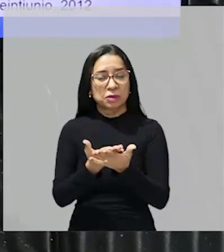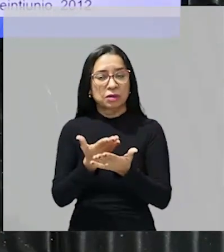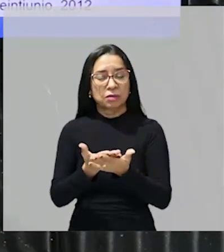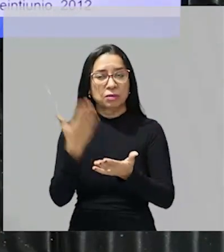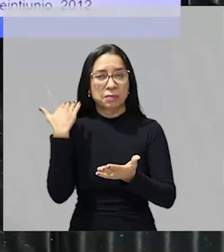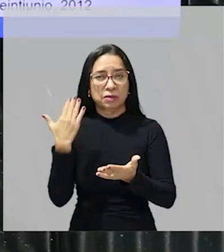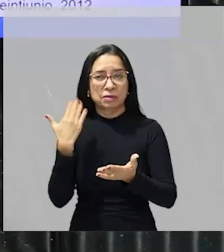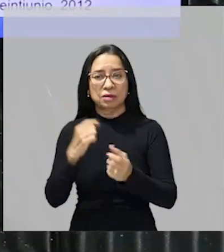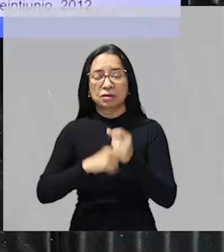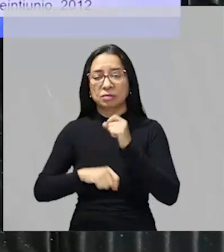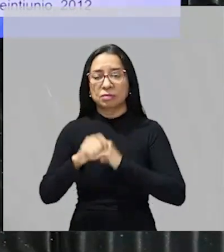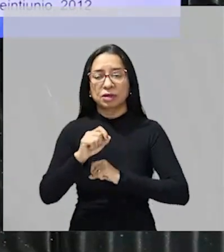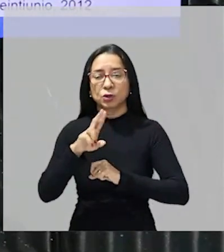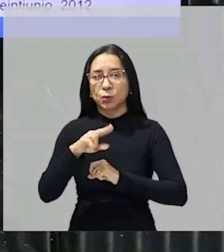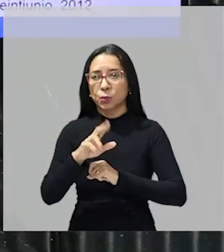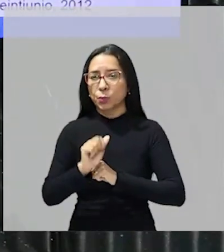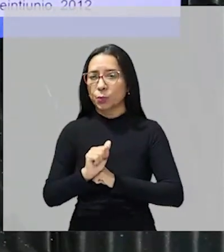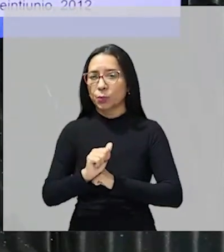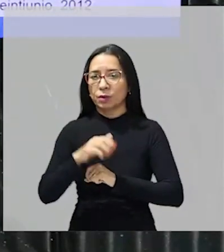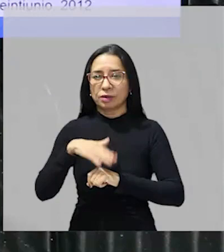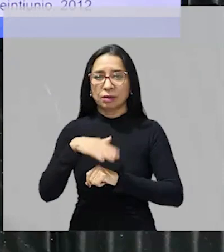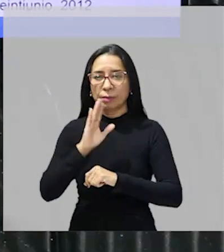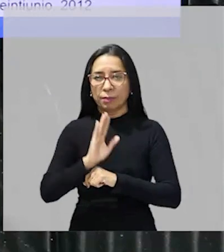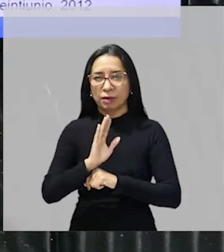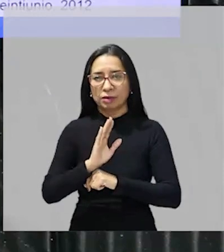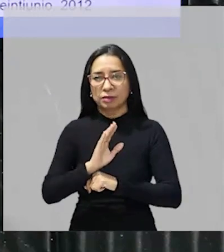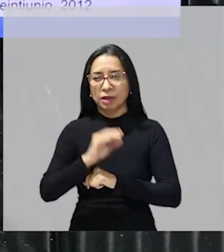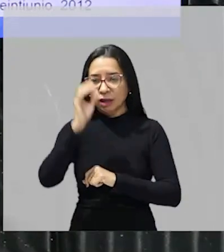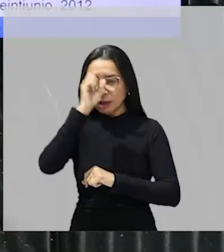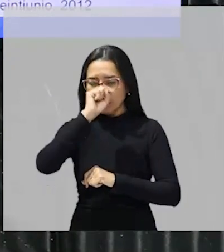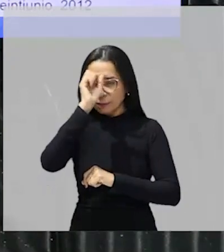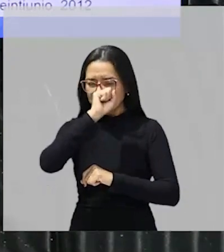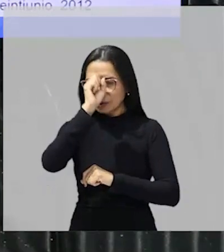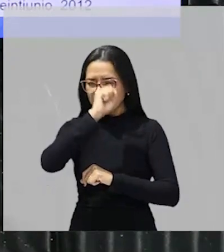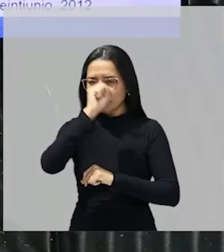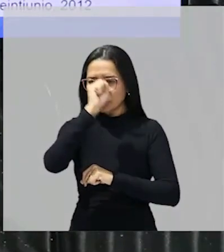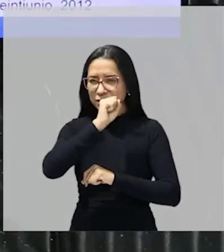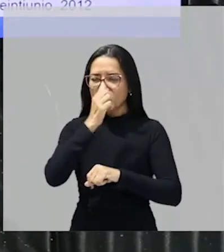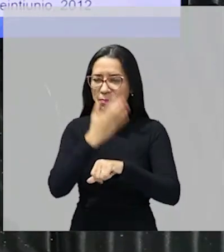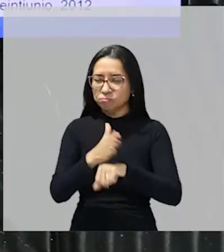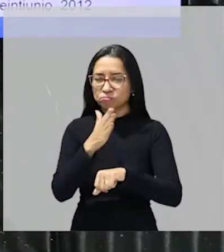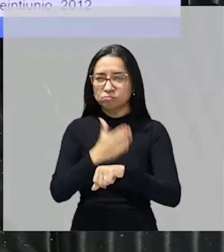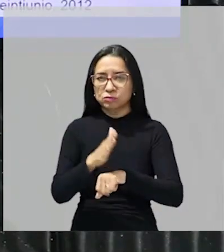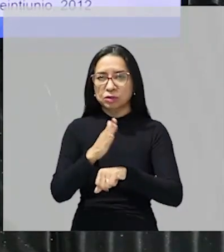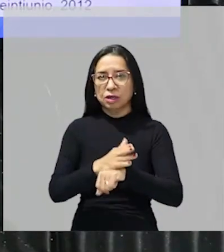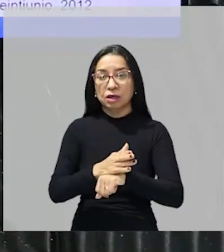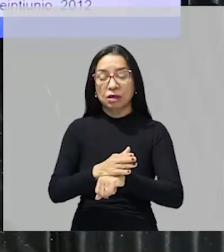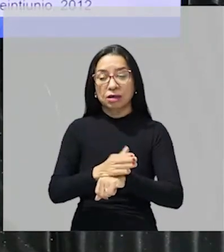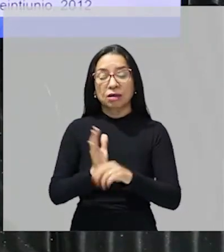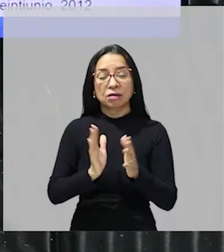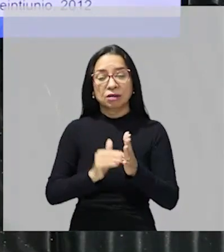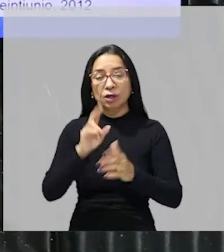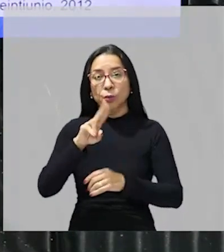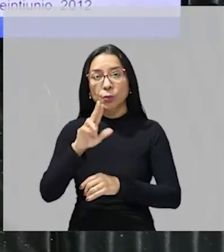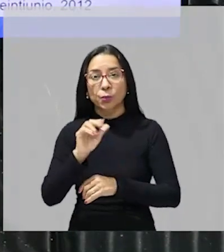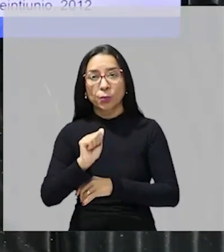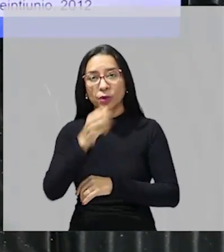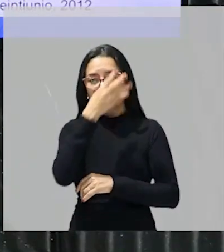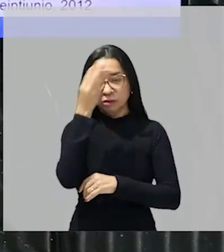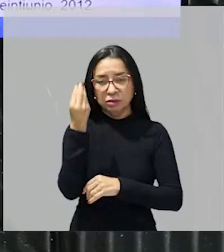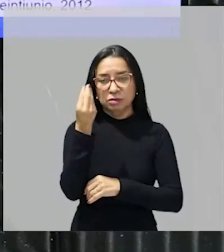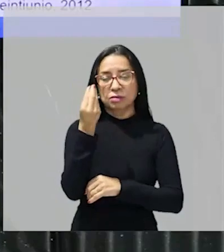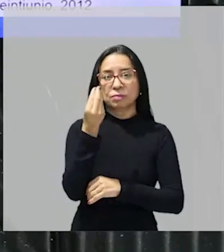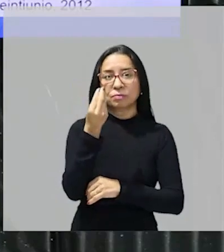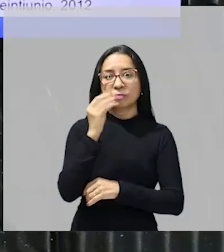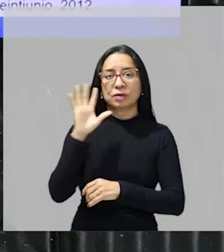demais, tá? Vocês vão aprender por osmose, né? A gente vai até você nunca mais esquecer. Certo? E aí acontece